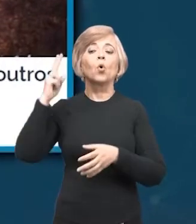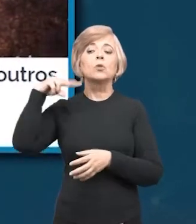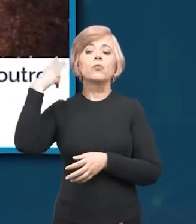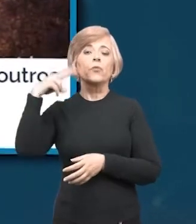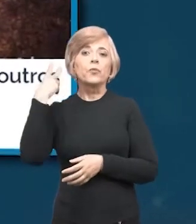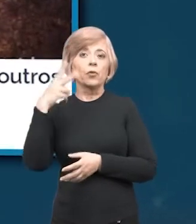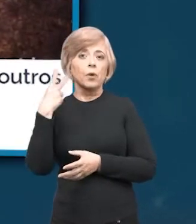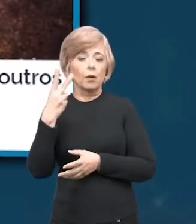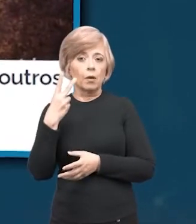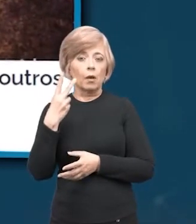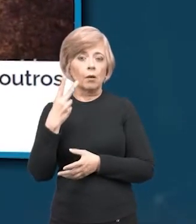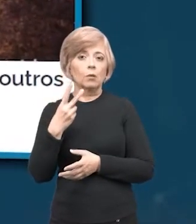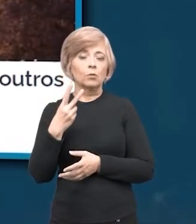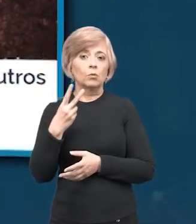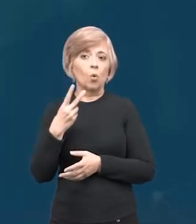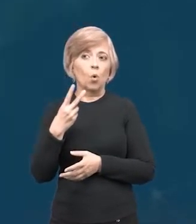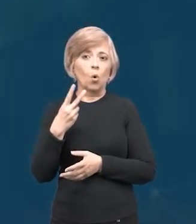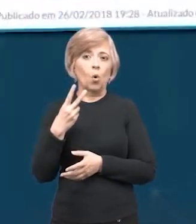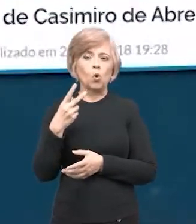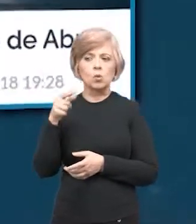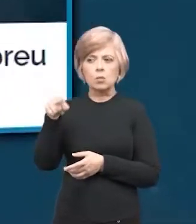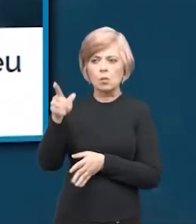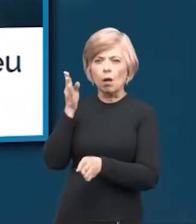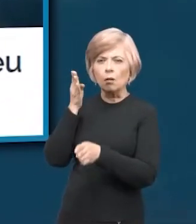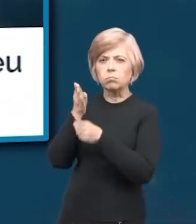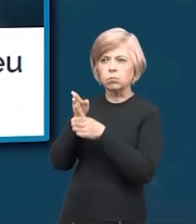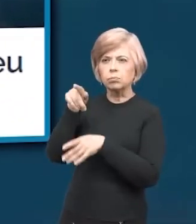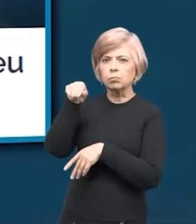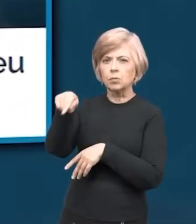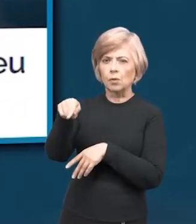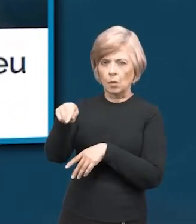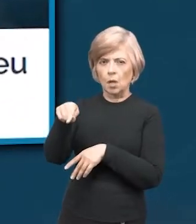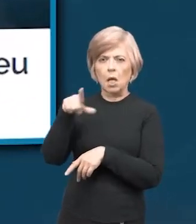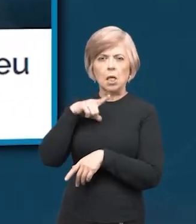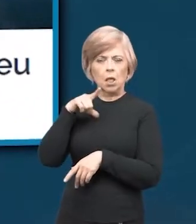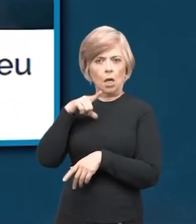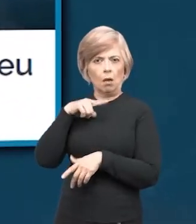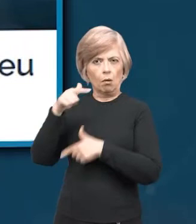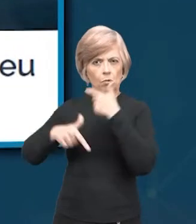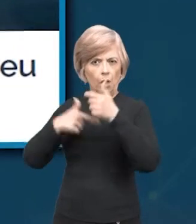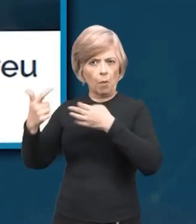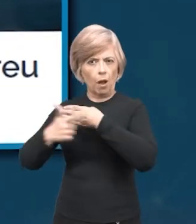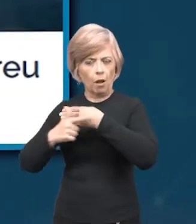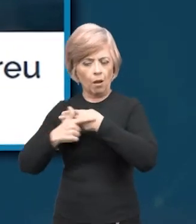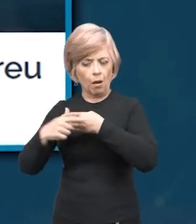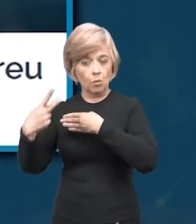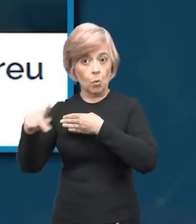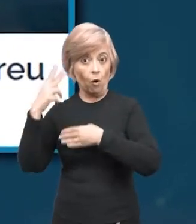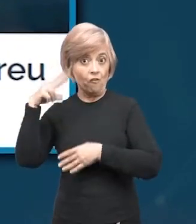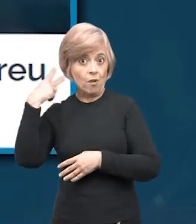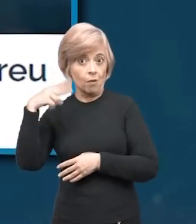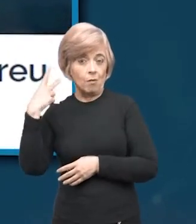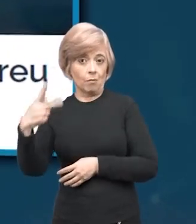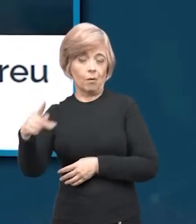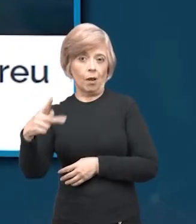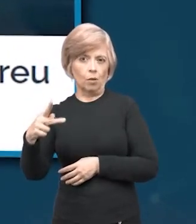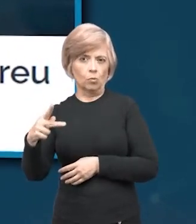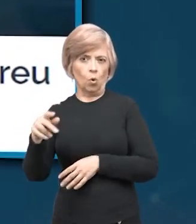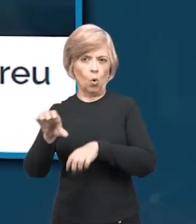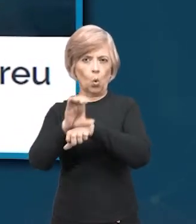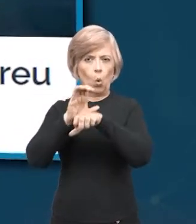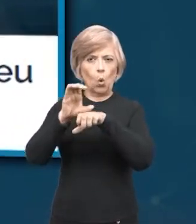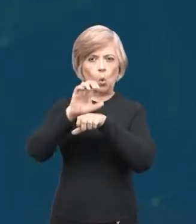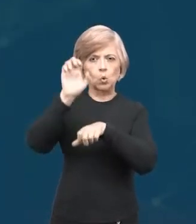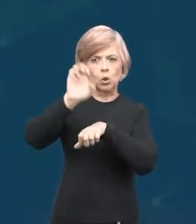vereadores, o reconhecimento do foro por prerrogativa de função para vereadores pela